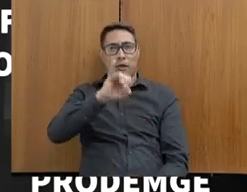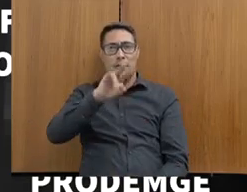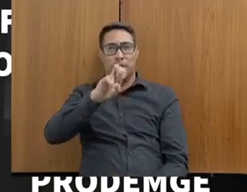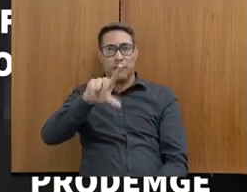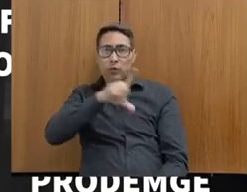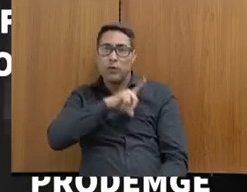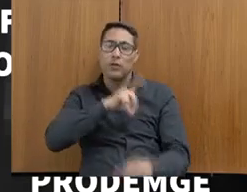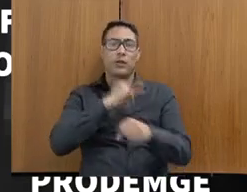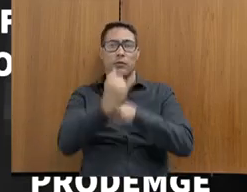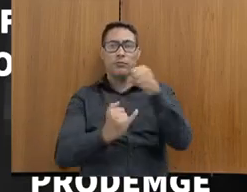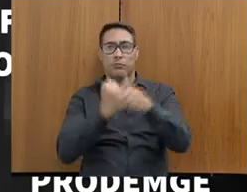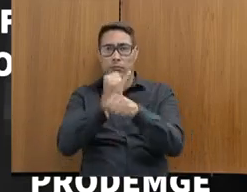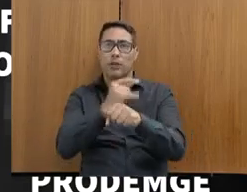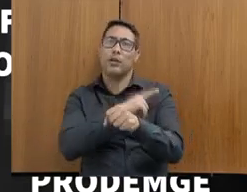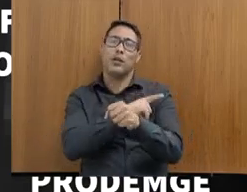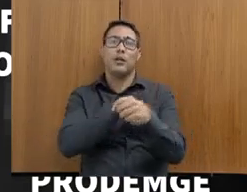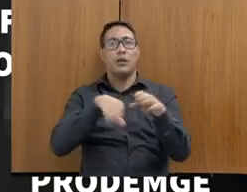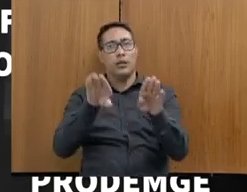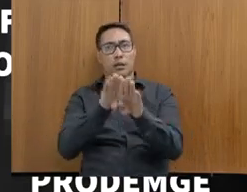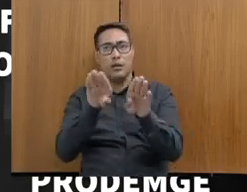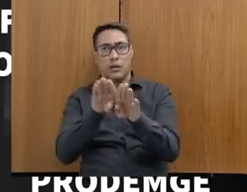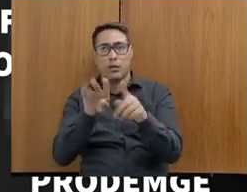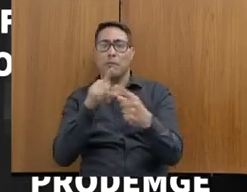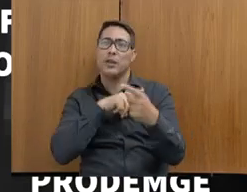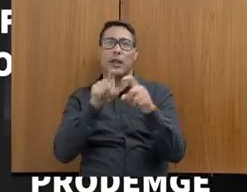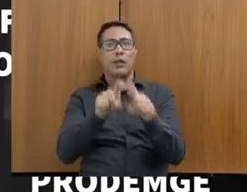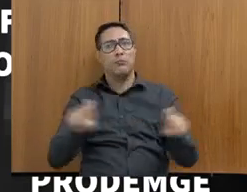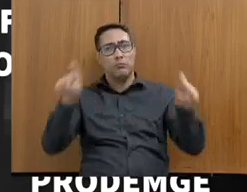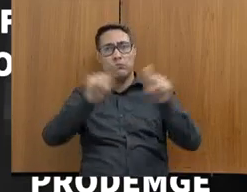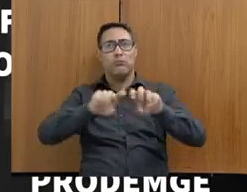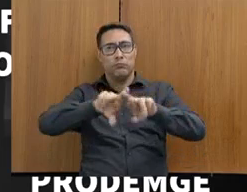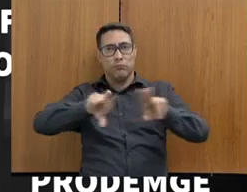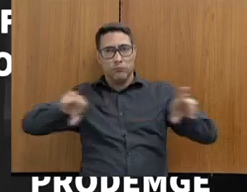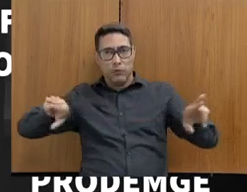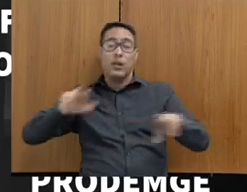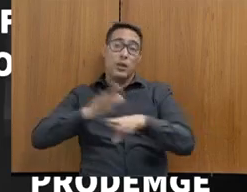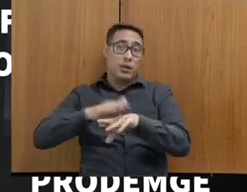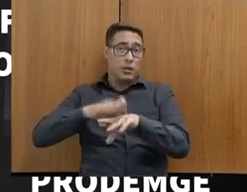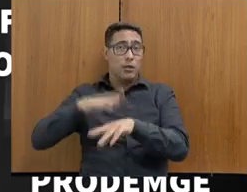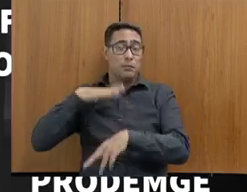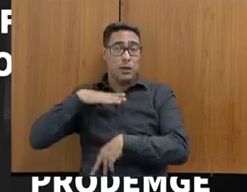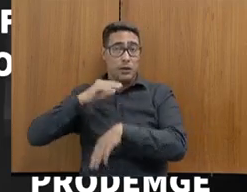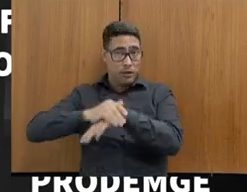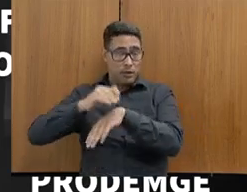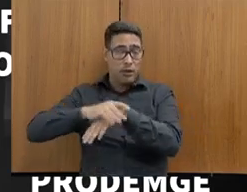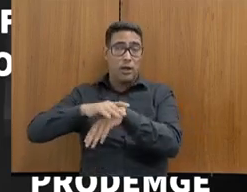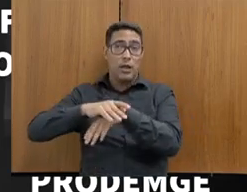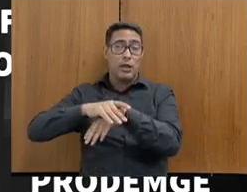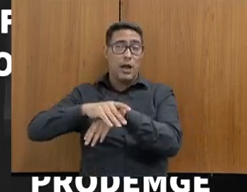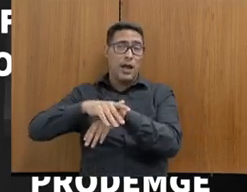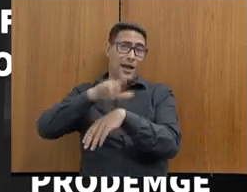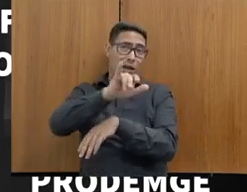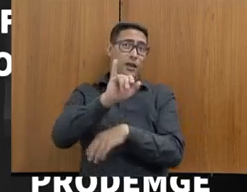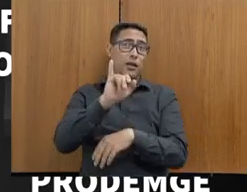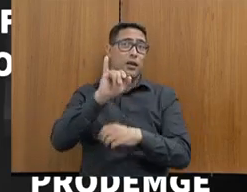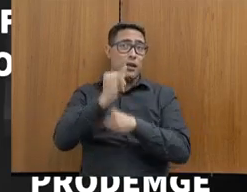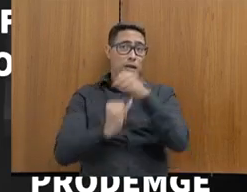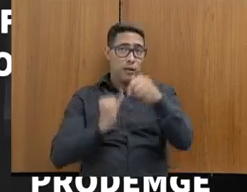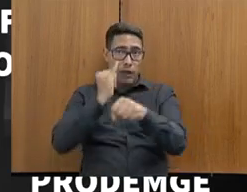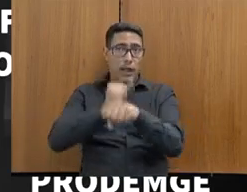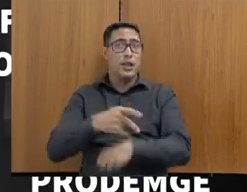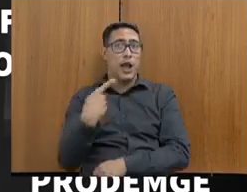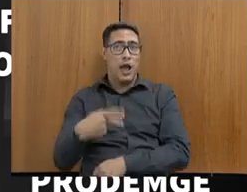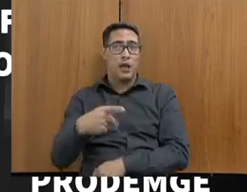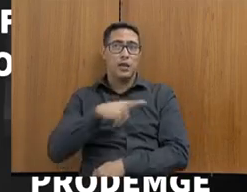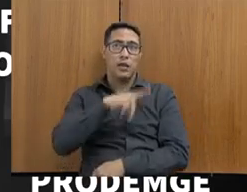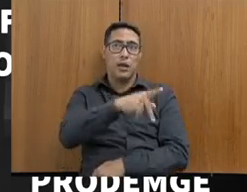e tem acesso a internet sendo que a provedora dos nossos sistemas né a provedora Oficial do Estado que é